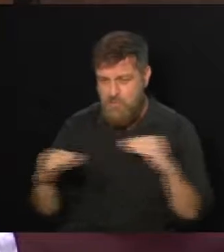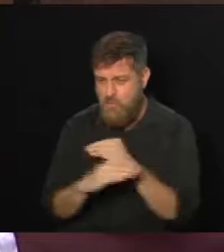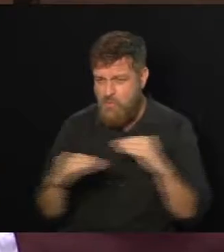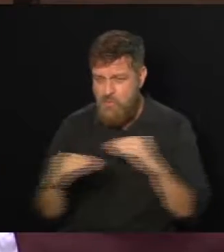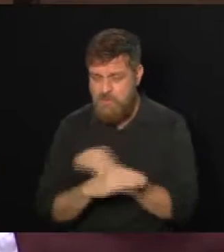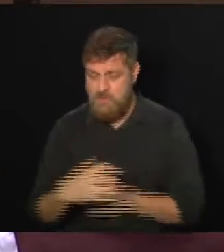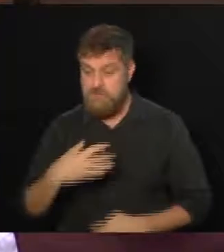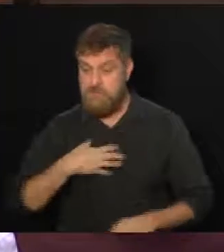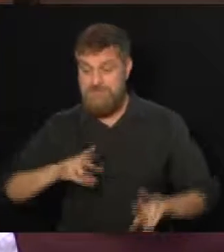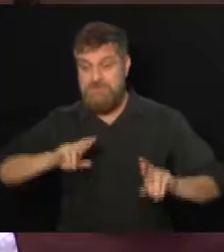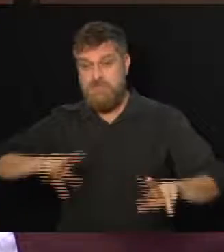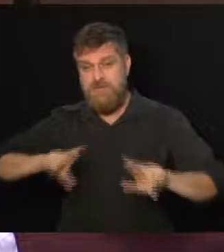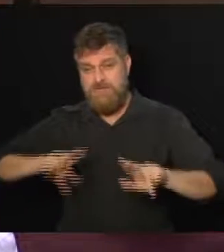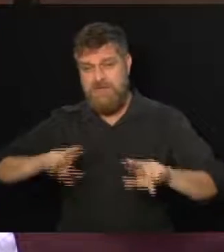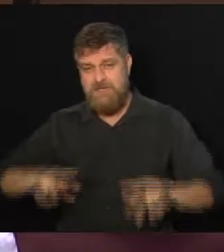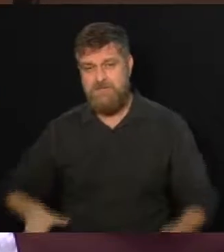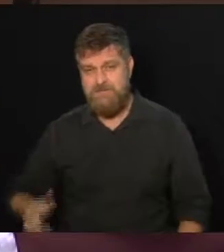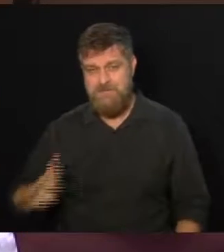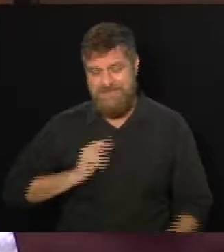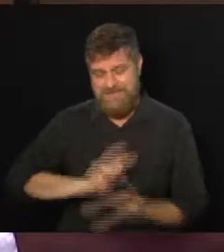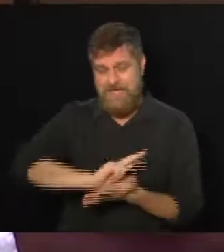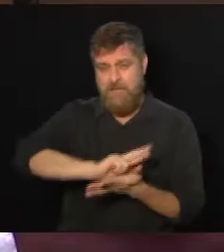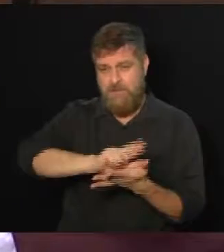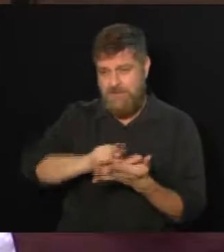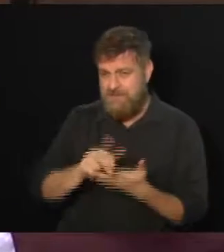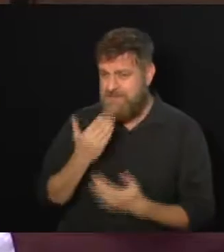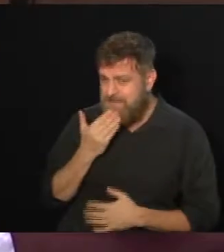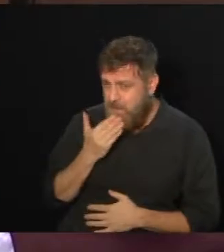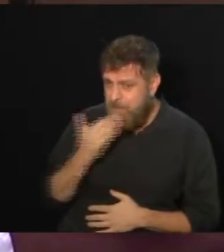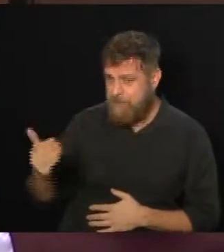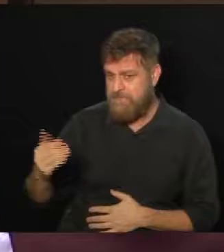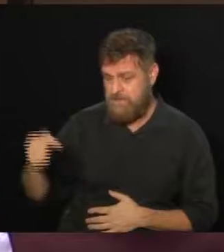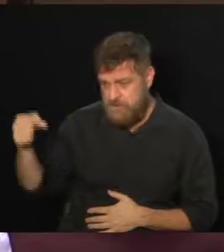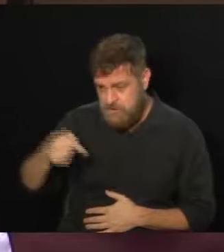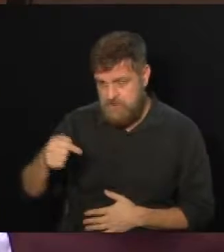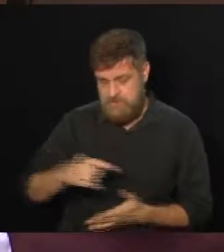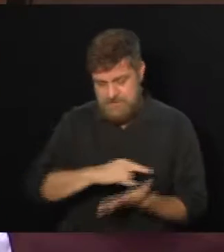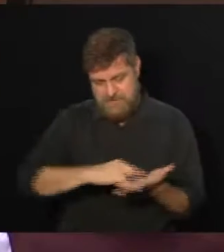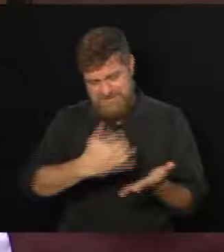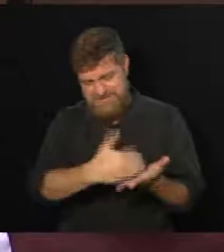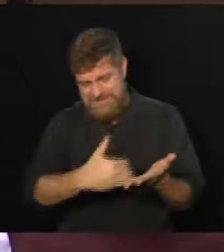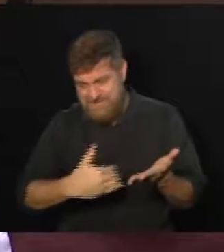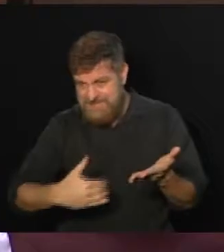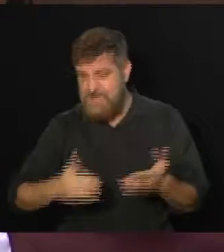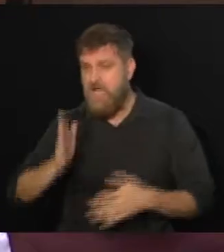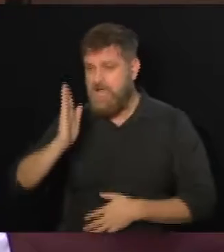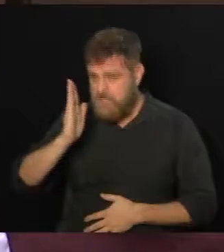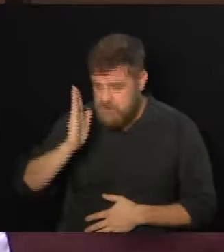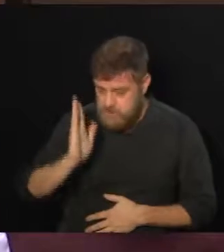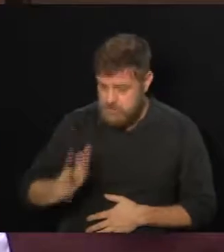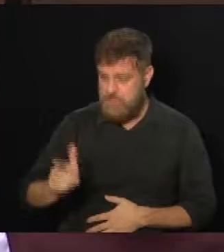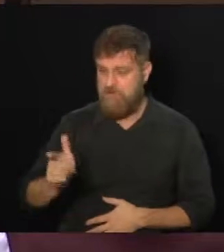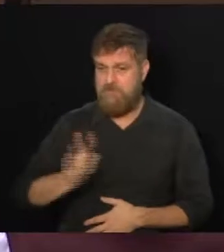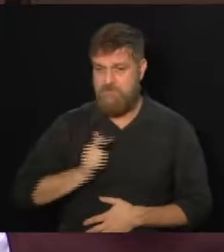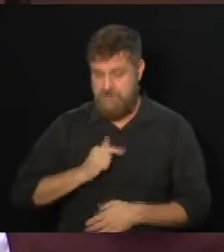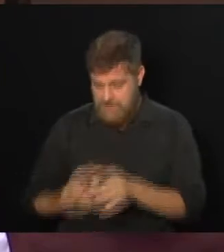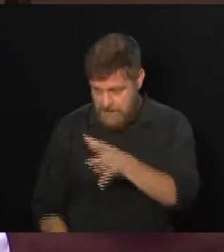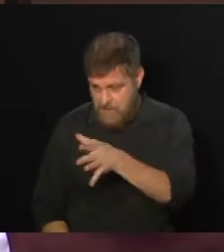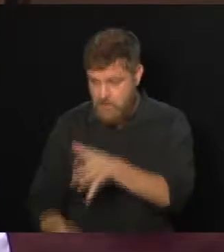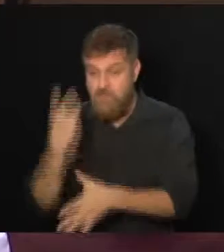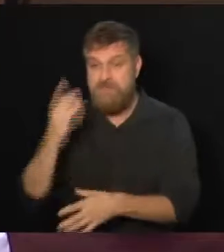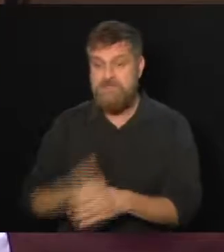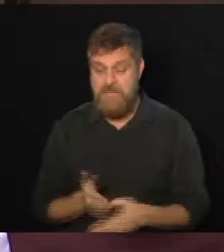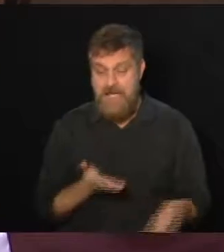forma diferenciada. Muitas coisas que eles estão pedindo nisso daí já serão implementados nessa